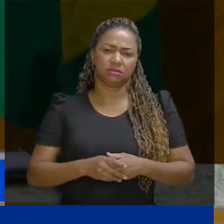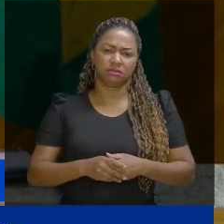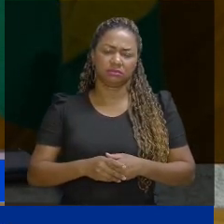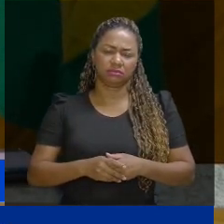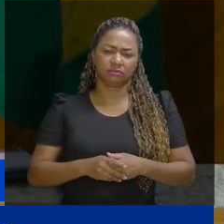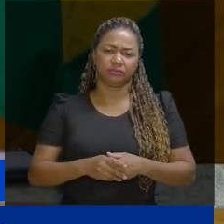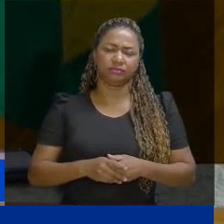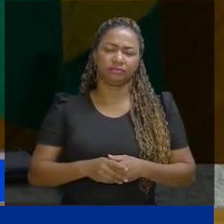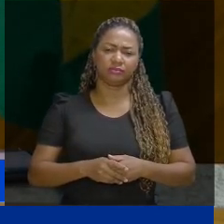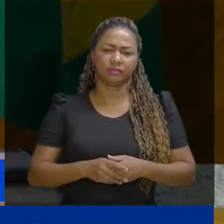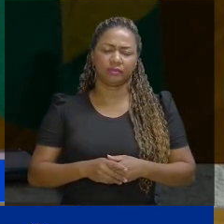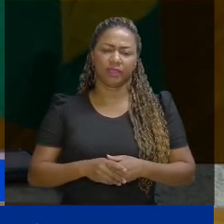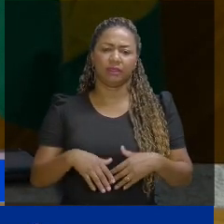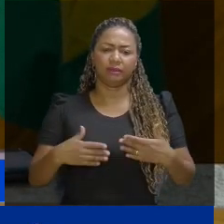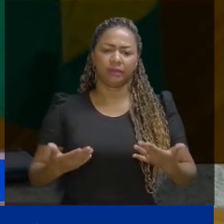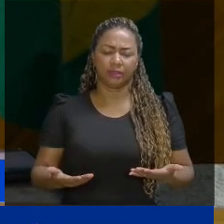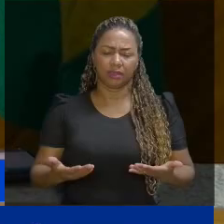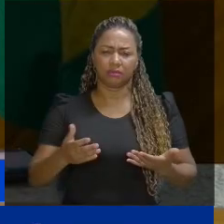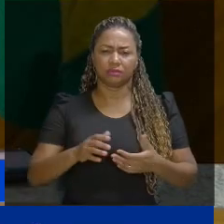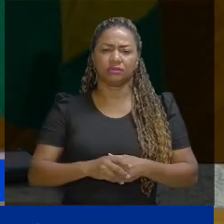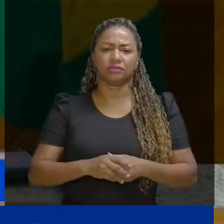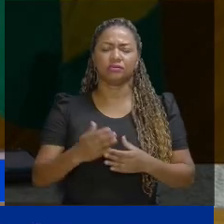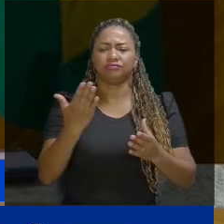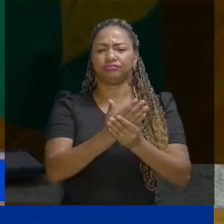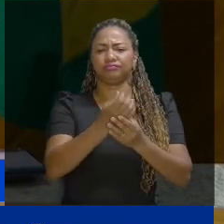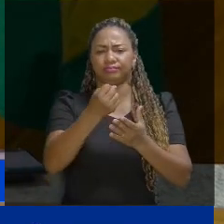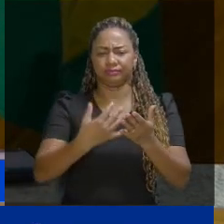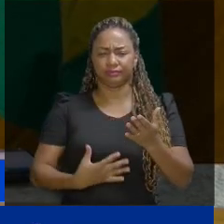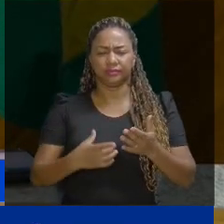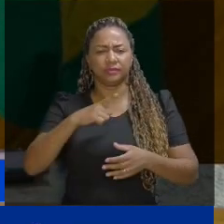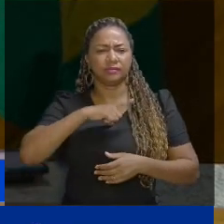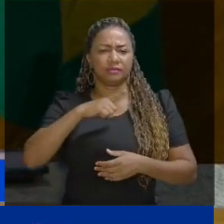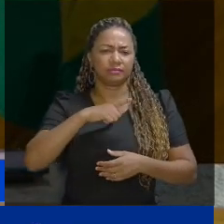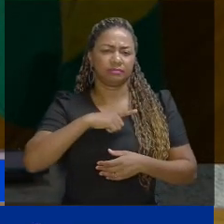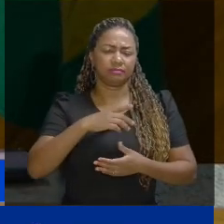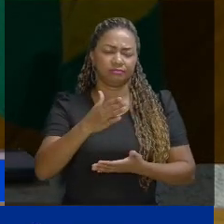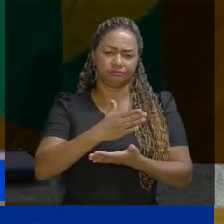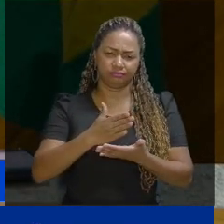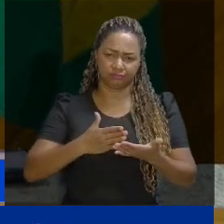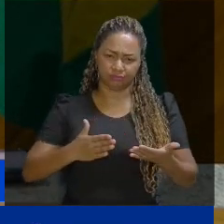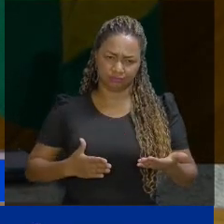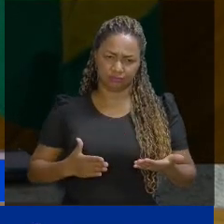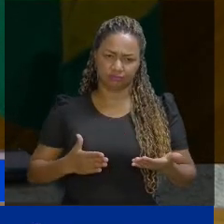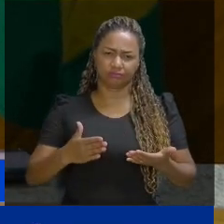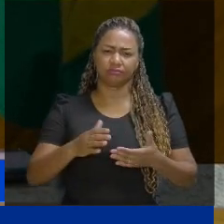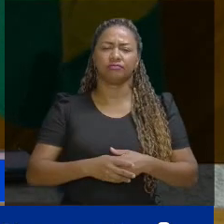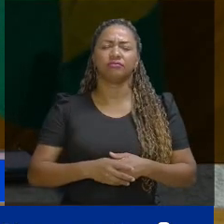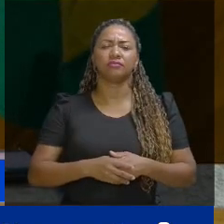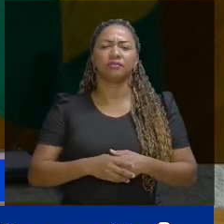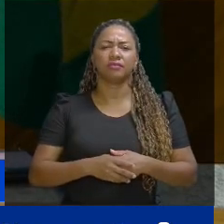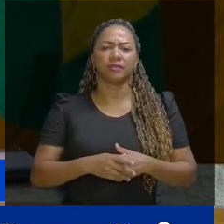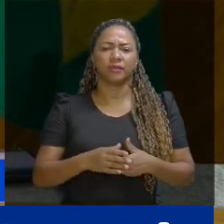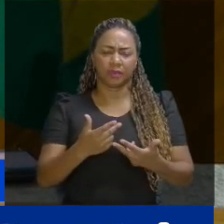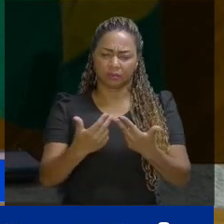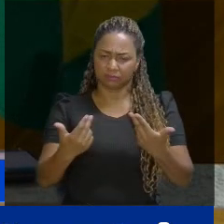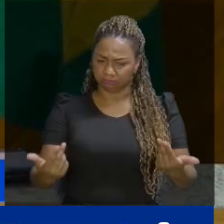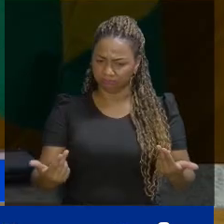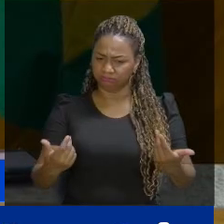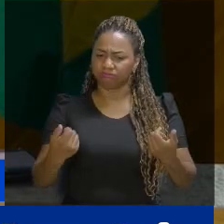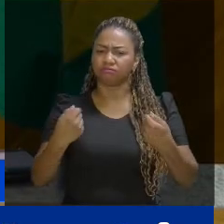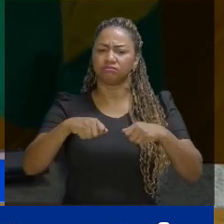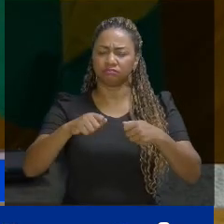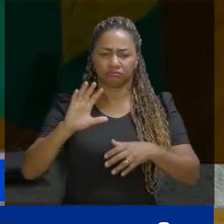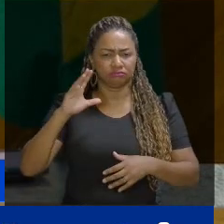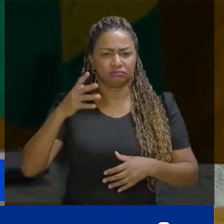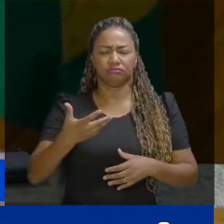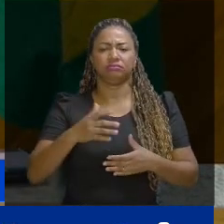a respeito deste ponto. Em relação aos fundamentos dos embargos, nós temos algumas questões que precisam ser